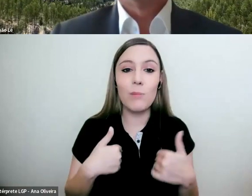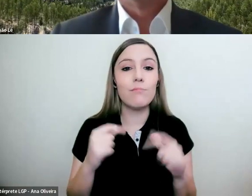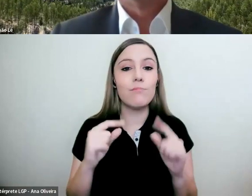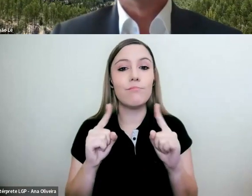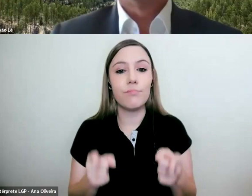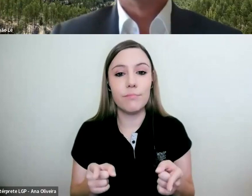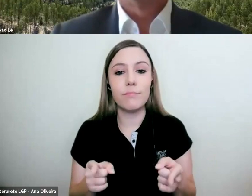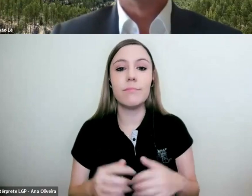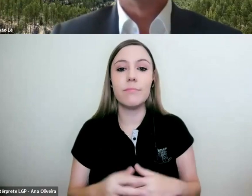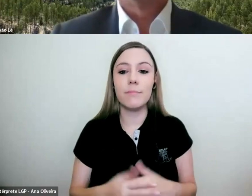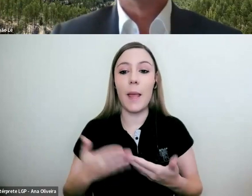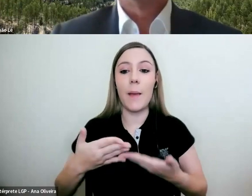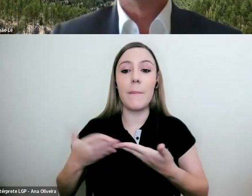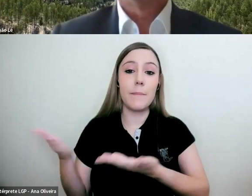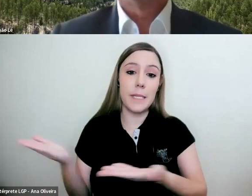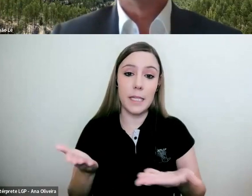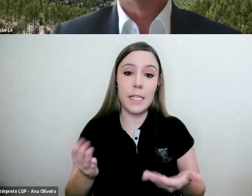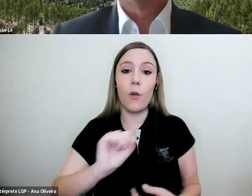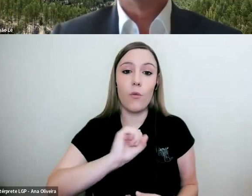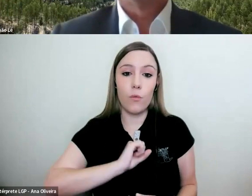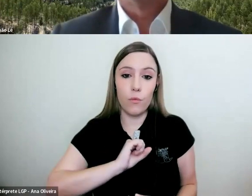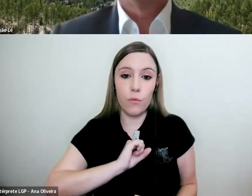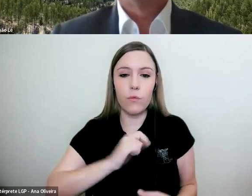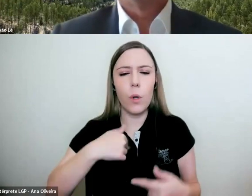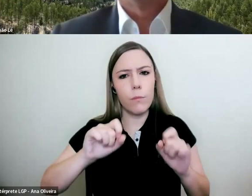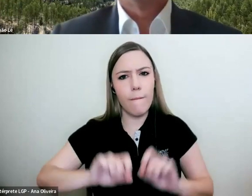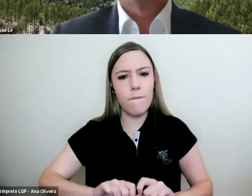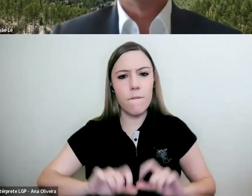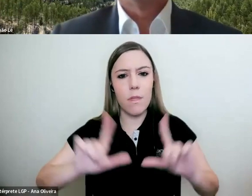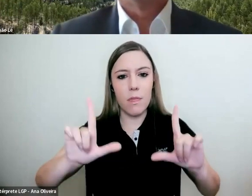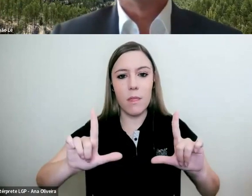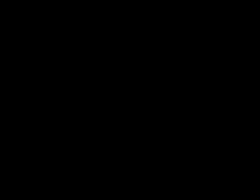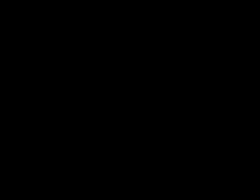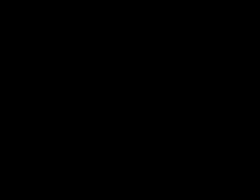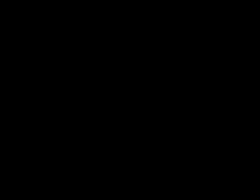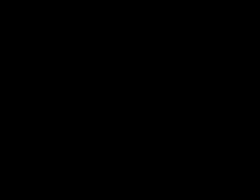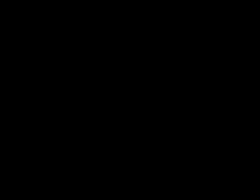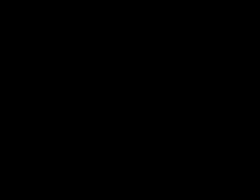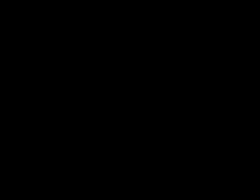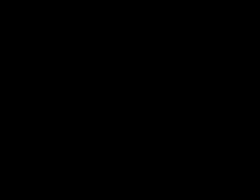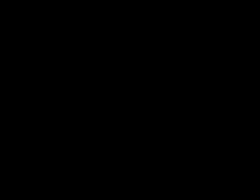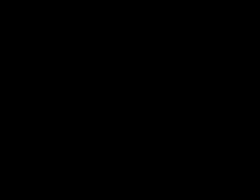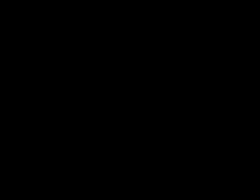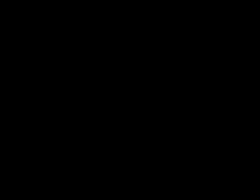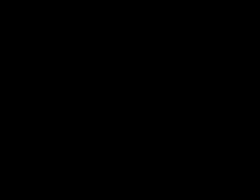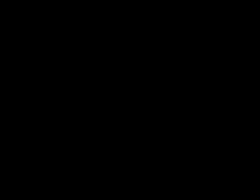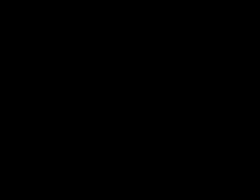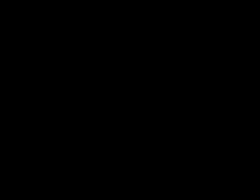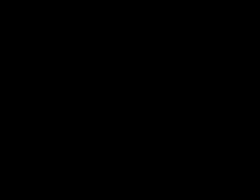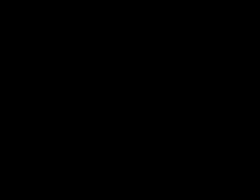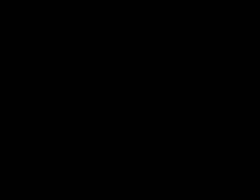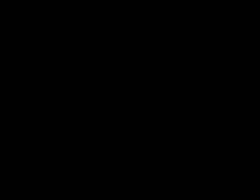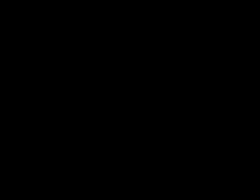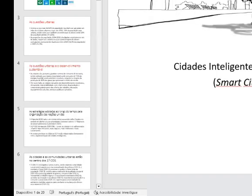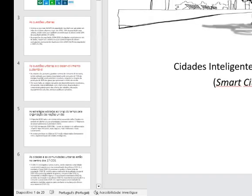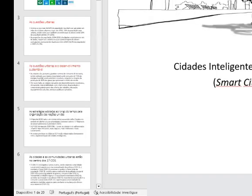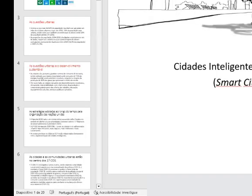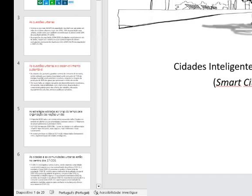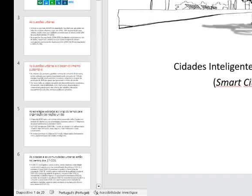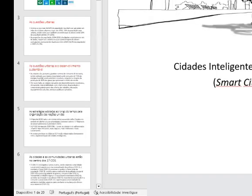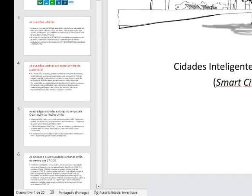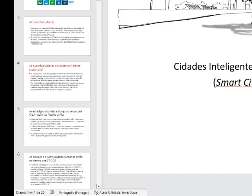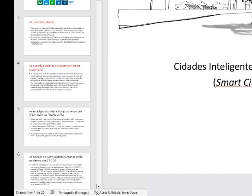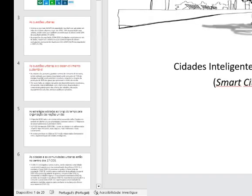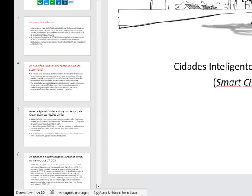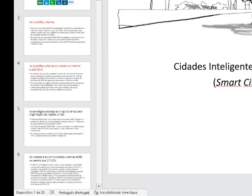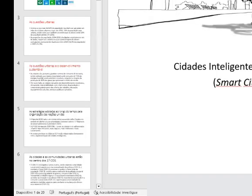iniciar a minha apresentação, vou partilhar, pedir autorização ao nosso querido moderador